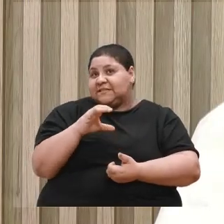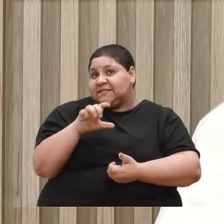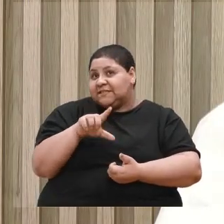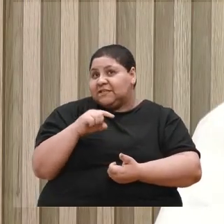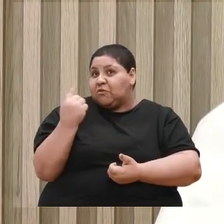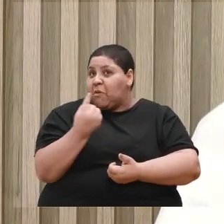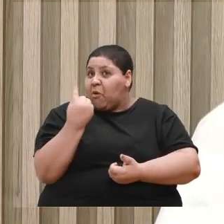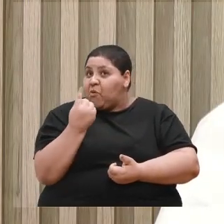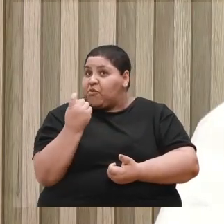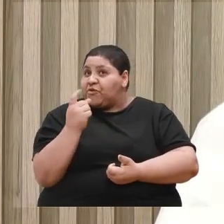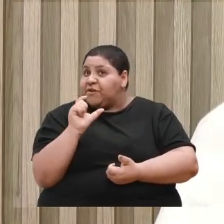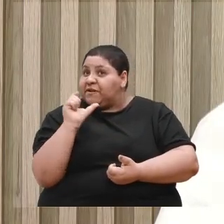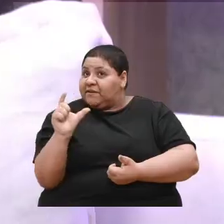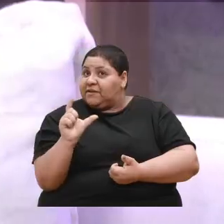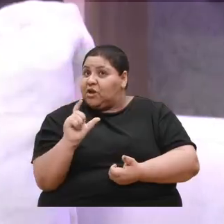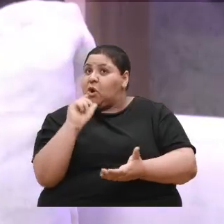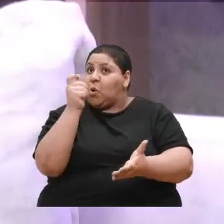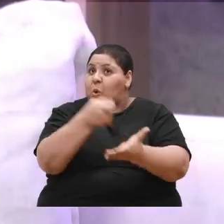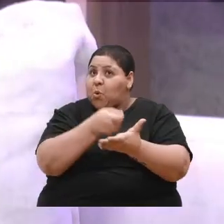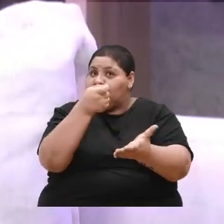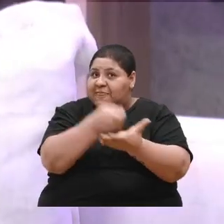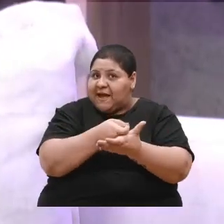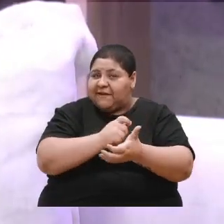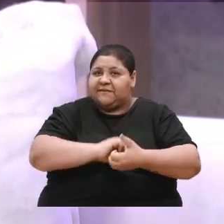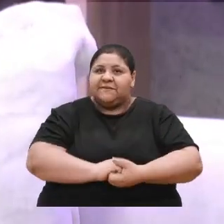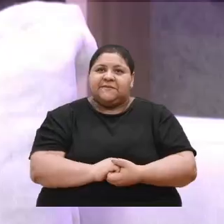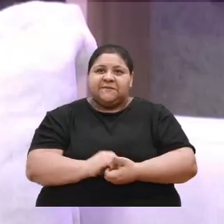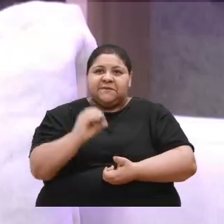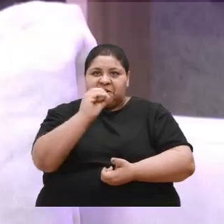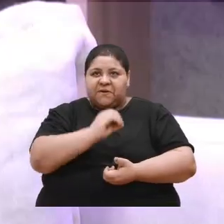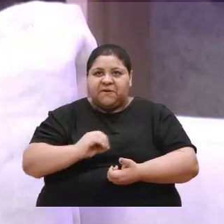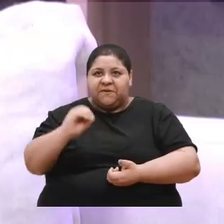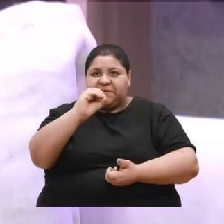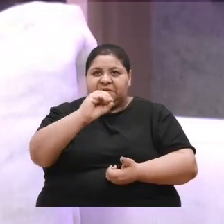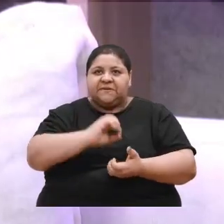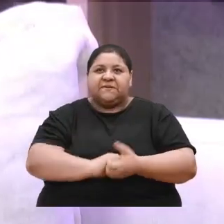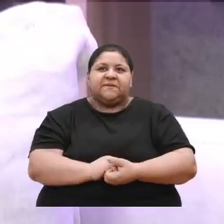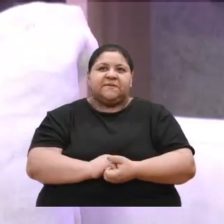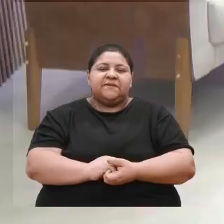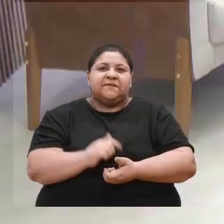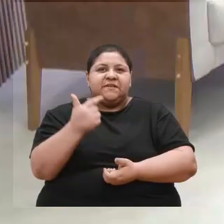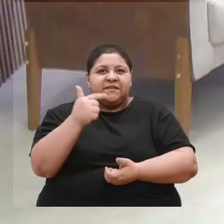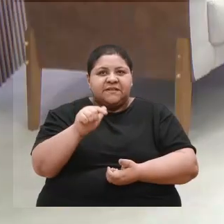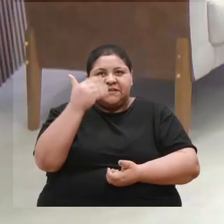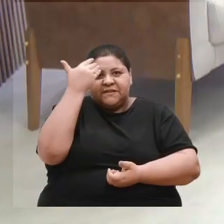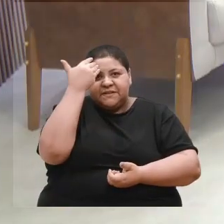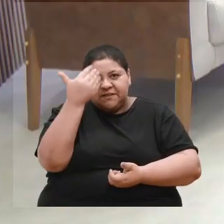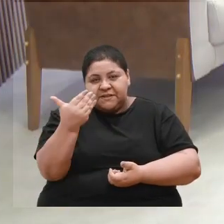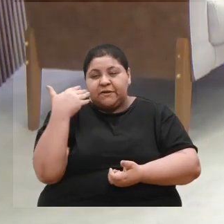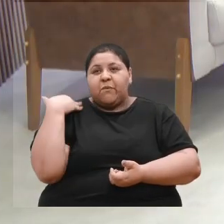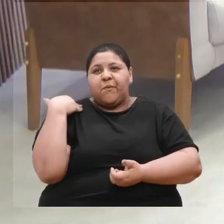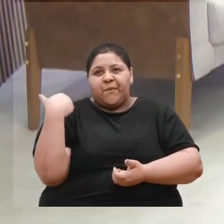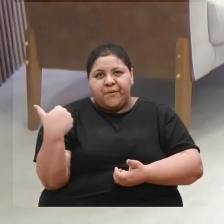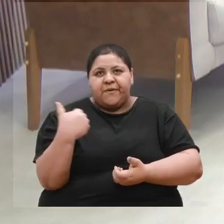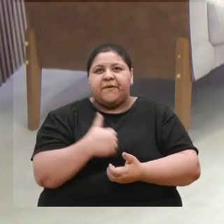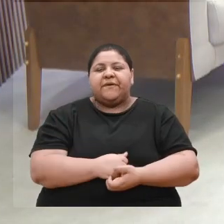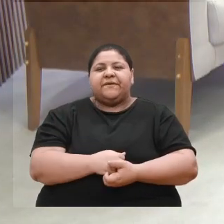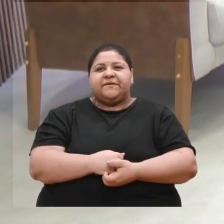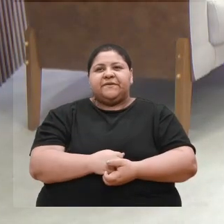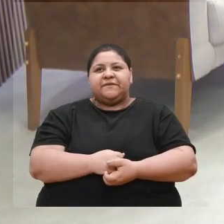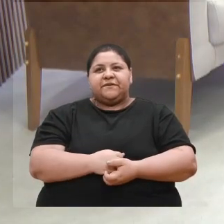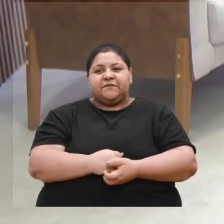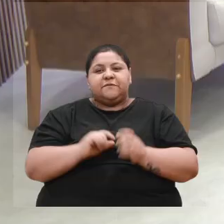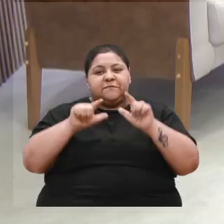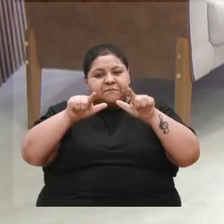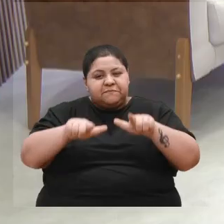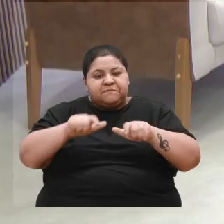Cecília? Uma única palavra: luta. Ótimo. Mais uma vez, agradecer pelo convite, por compartilhar